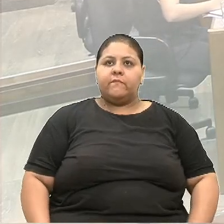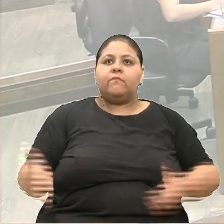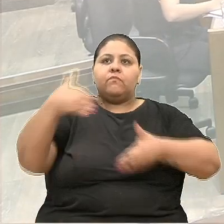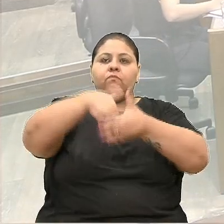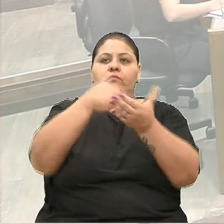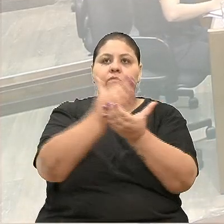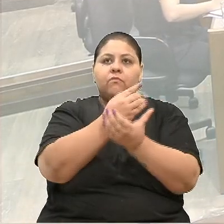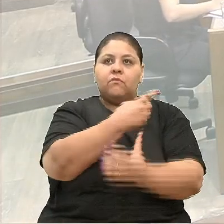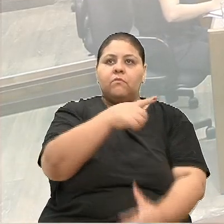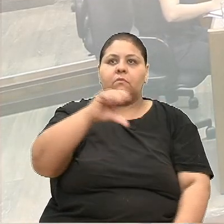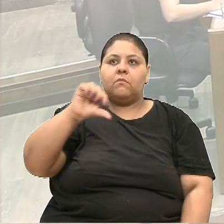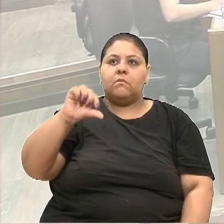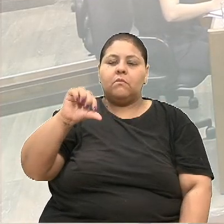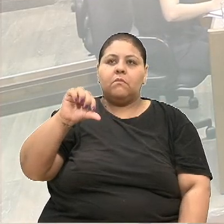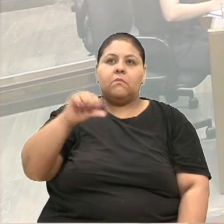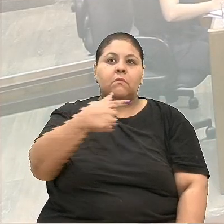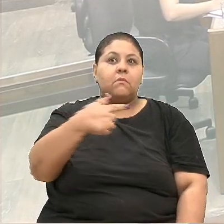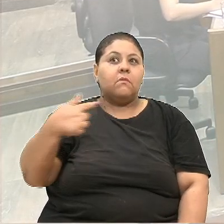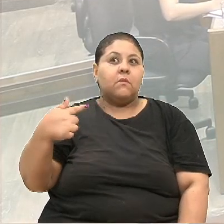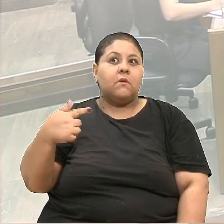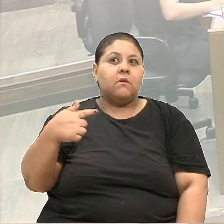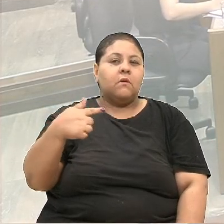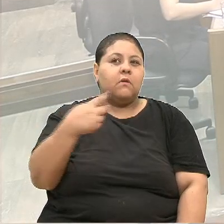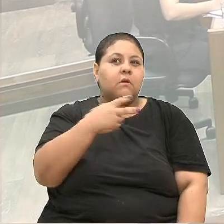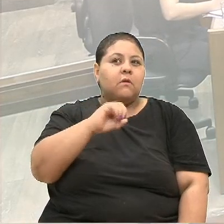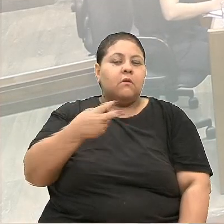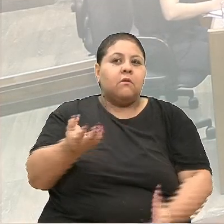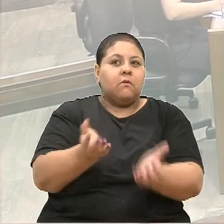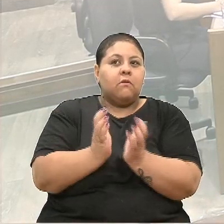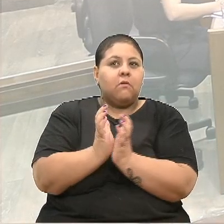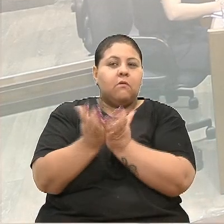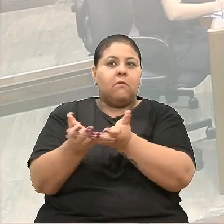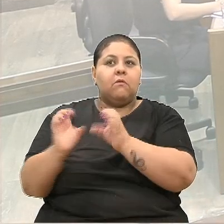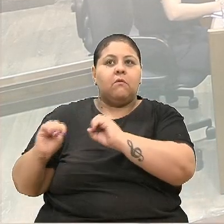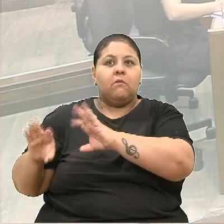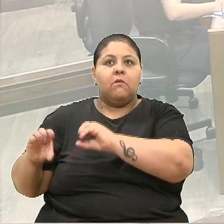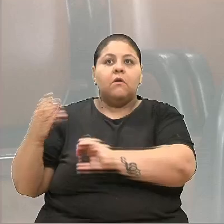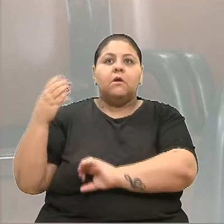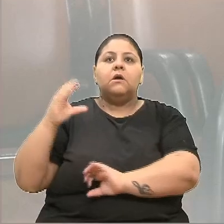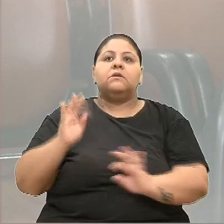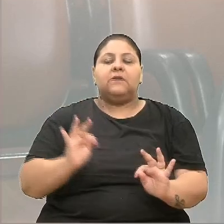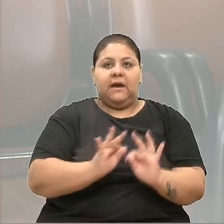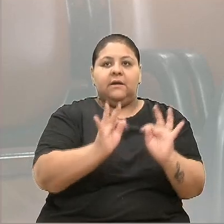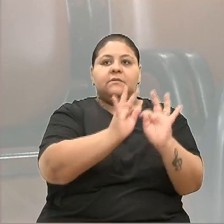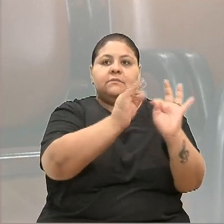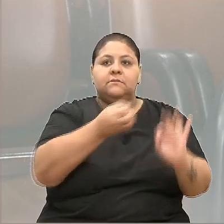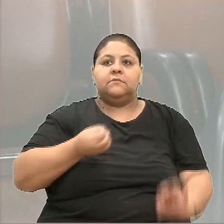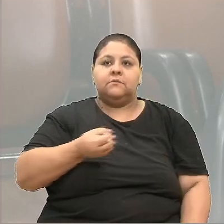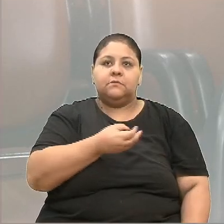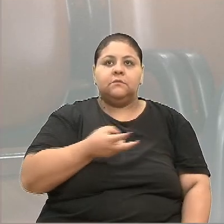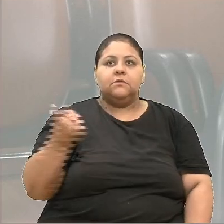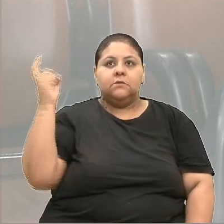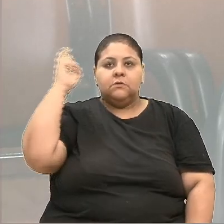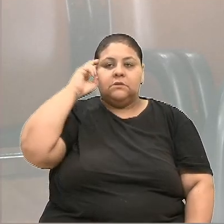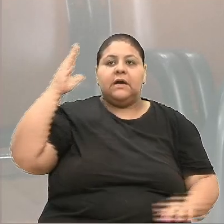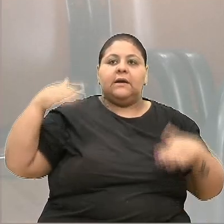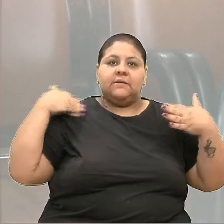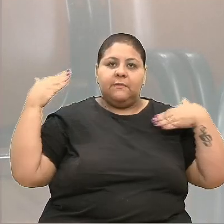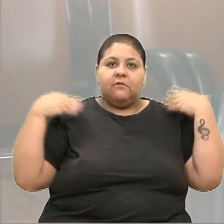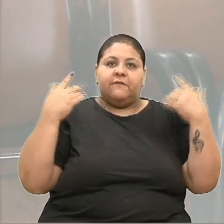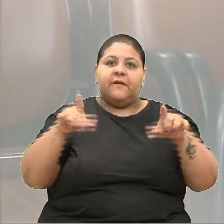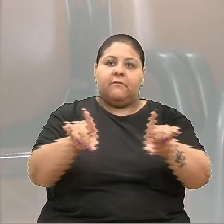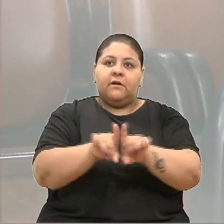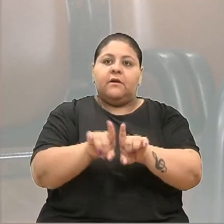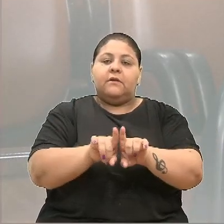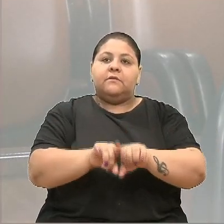processo 187 de 2024. Recebe essa Comissão de Educação, Ciência, Tecnologia, Inovação, Cultura, Desporto e Lazer o projeto de lei